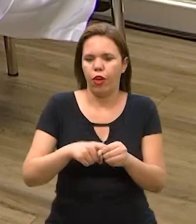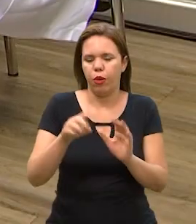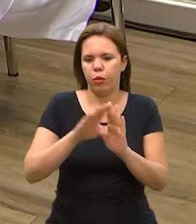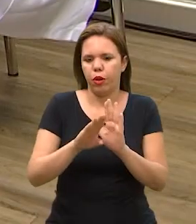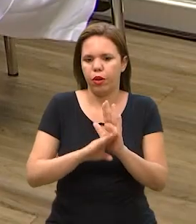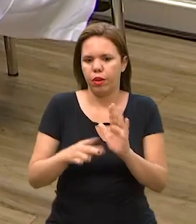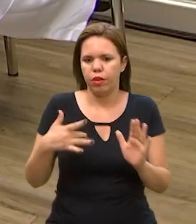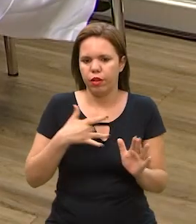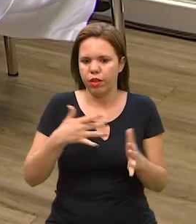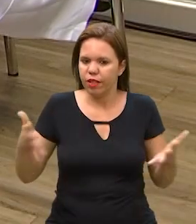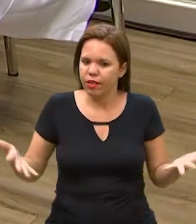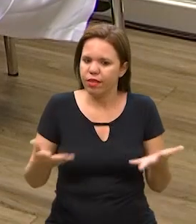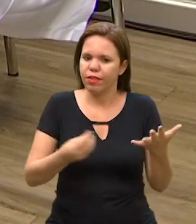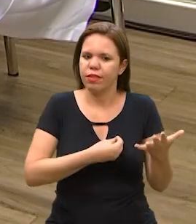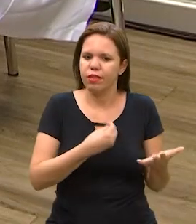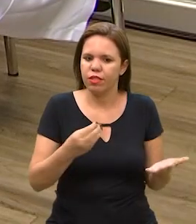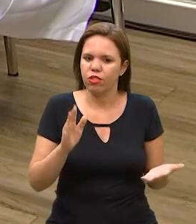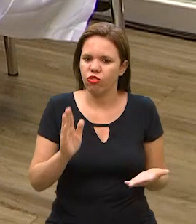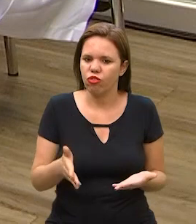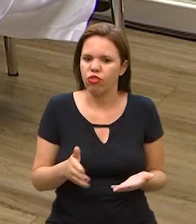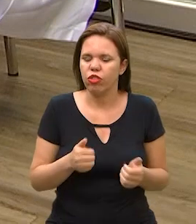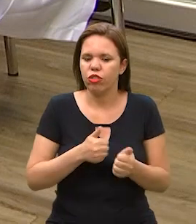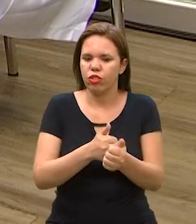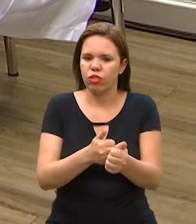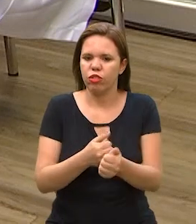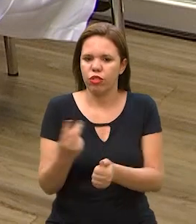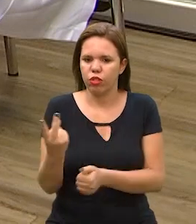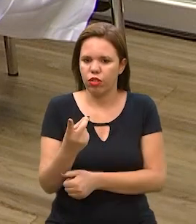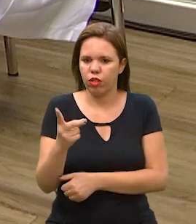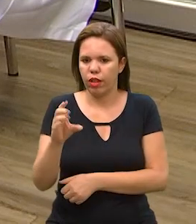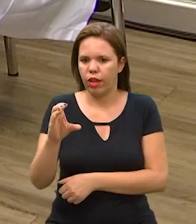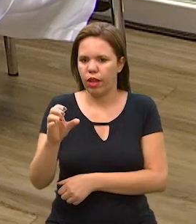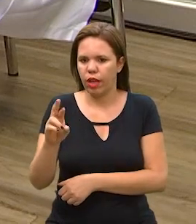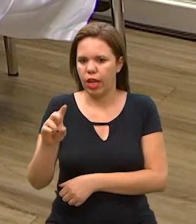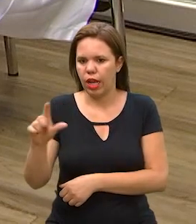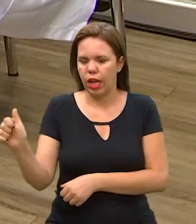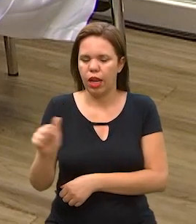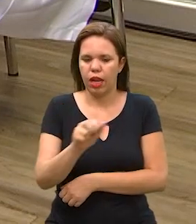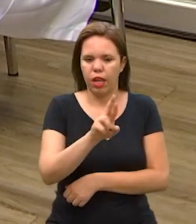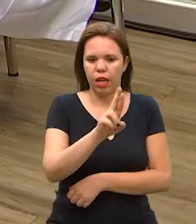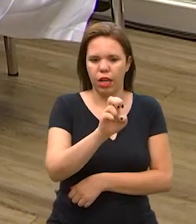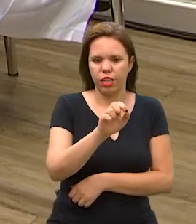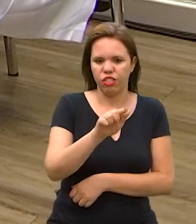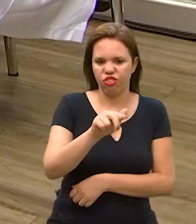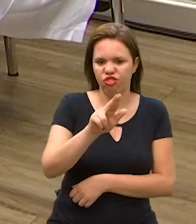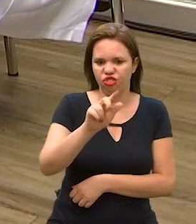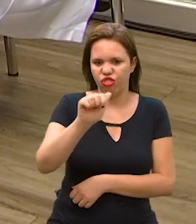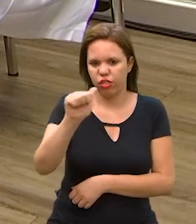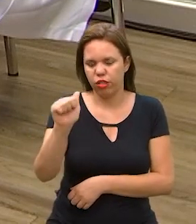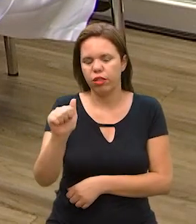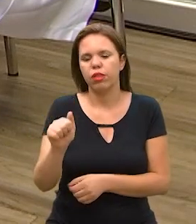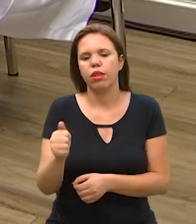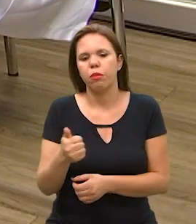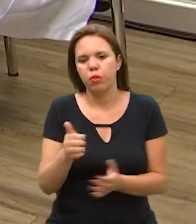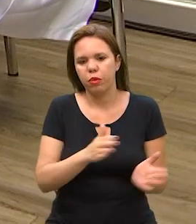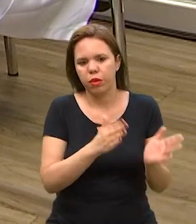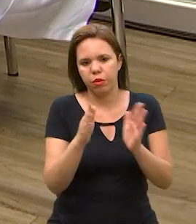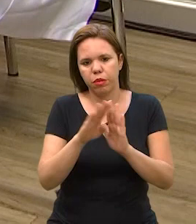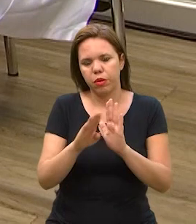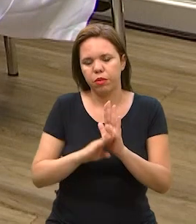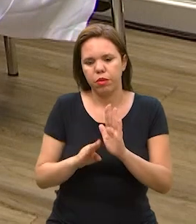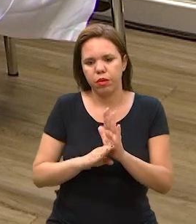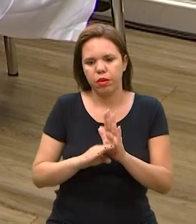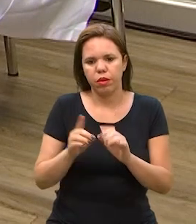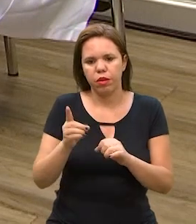Estamos de volta com o programa Saúde é Vida, já na companhia da doutora Carla, da doutora Regina, que participaram dos primeiros blocos,